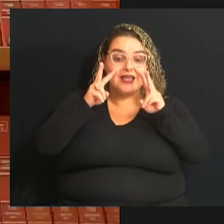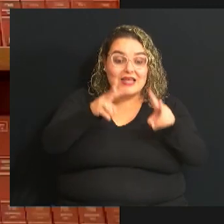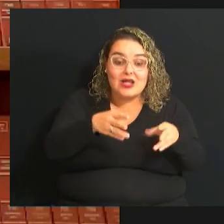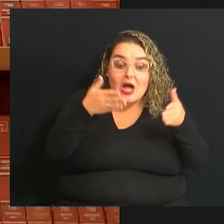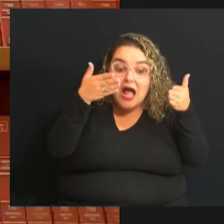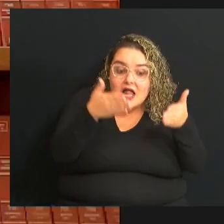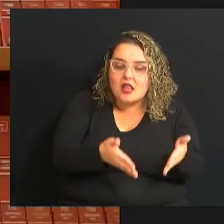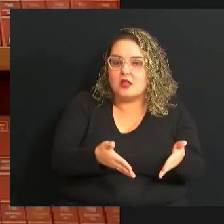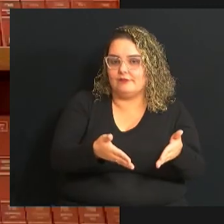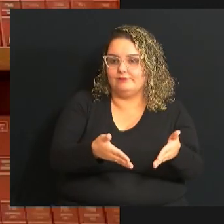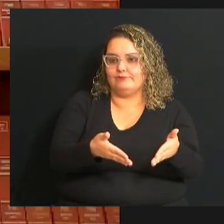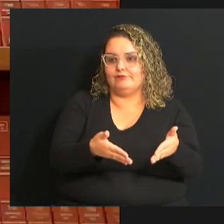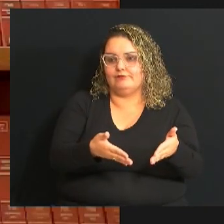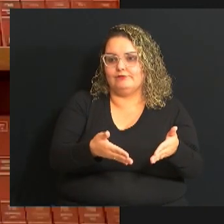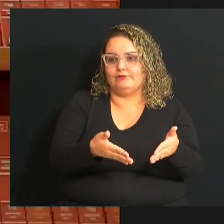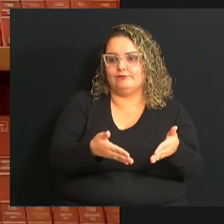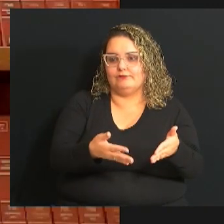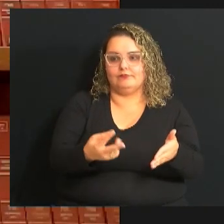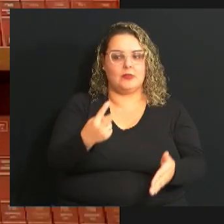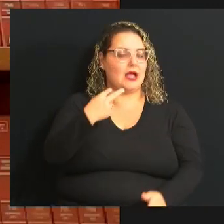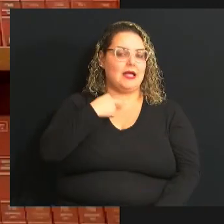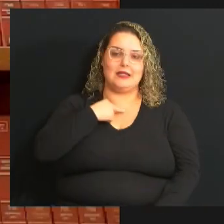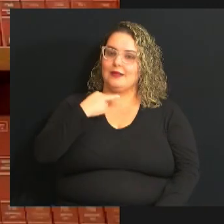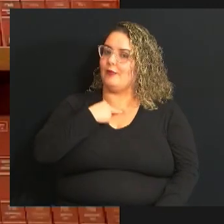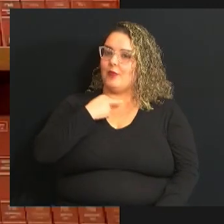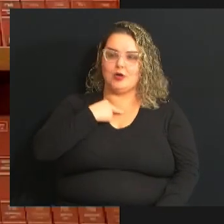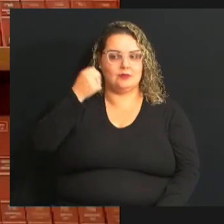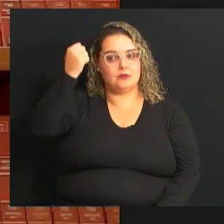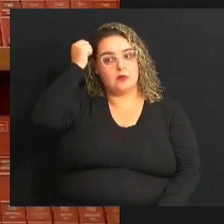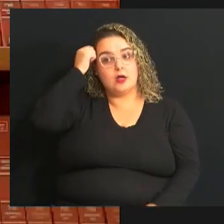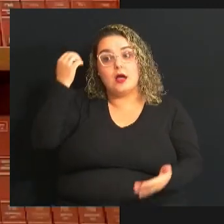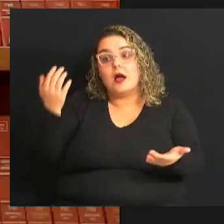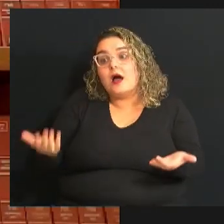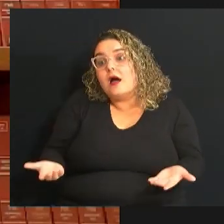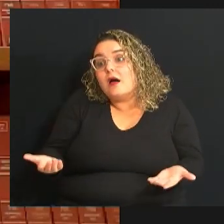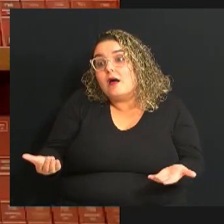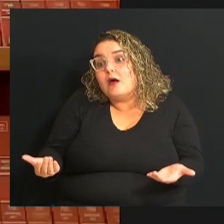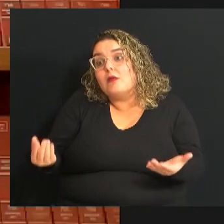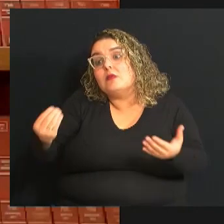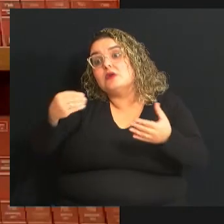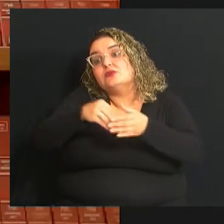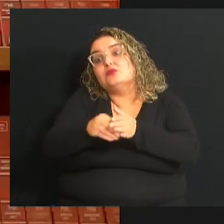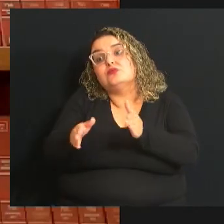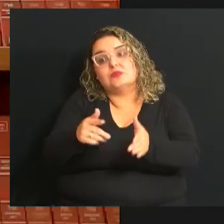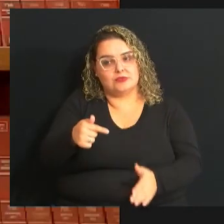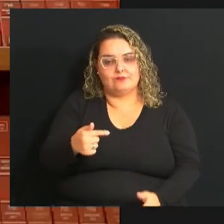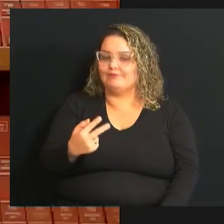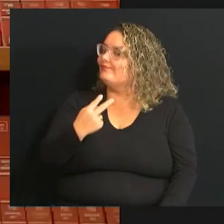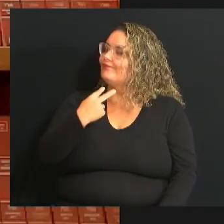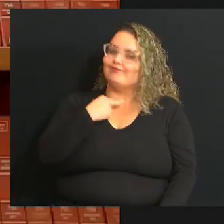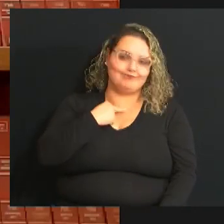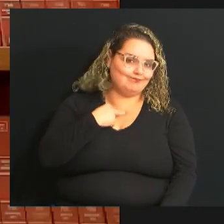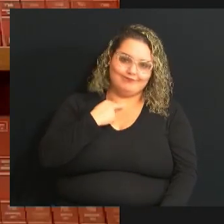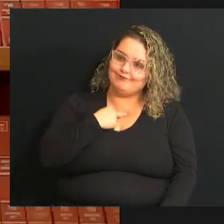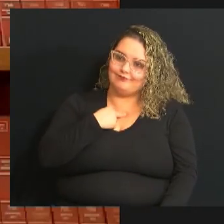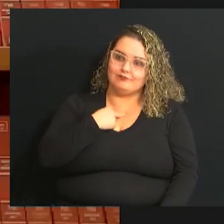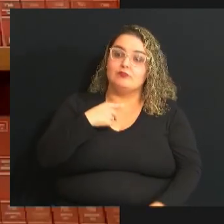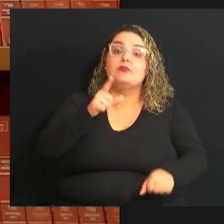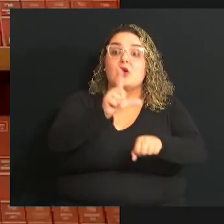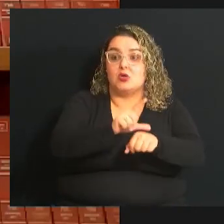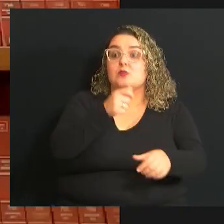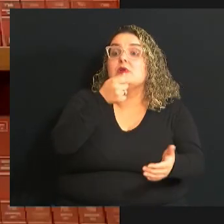uma complementação, preste atenção nas observações quando você for comprar fora do estabelecimento